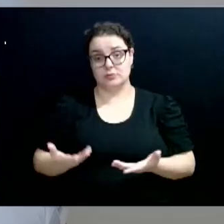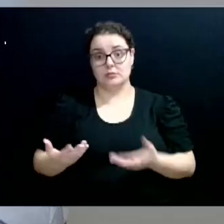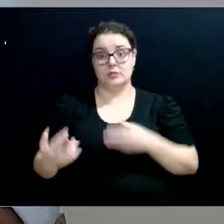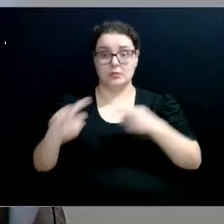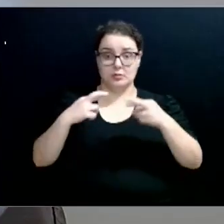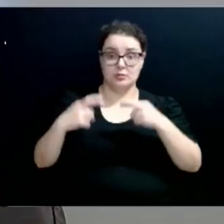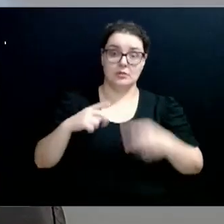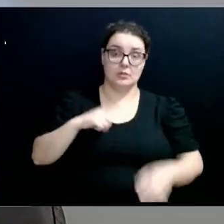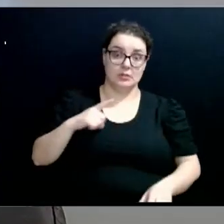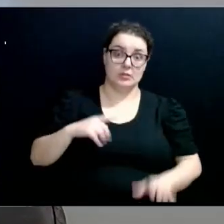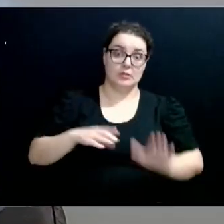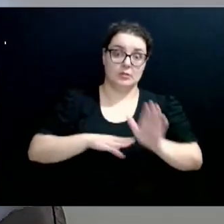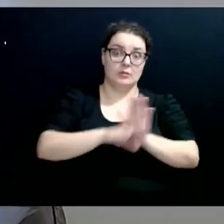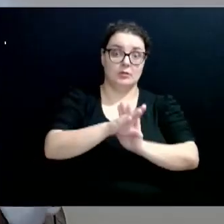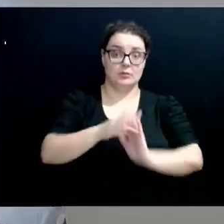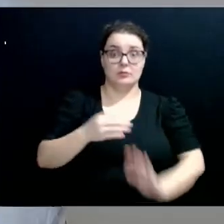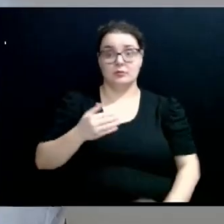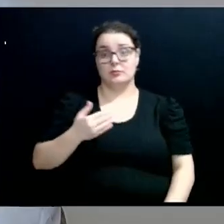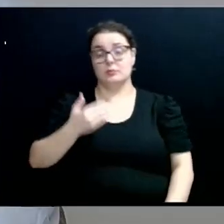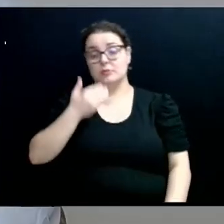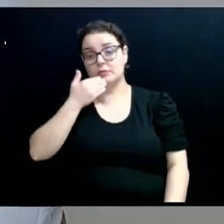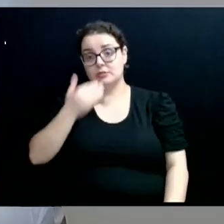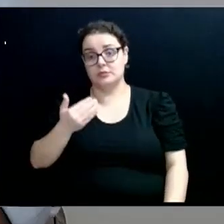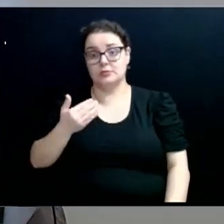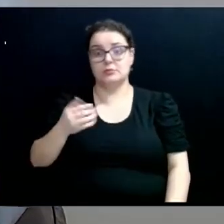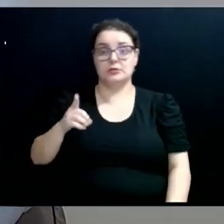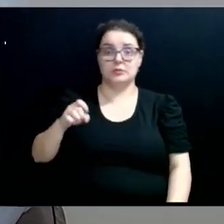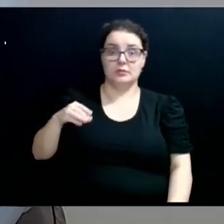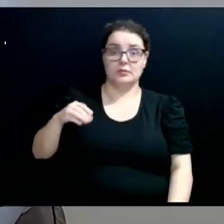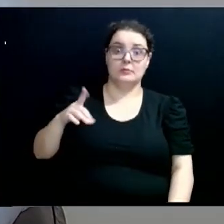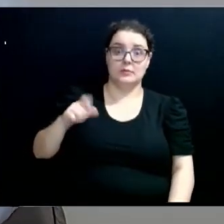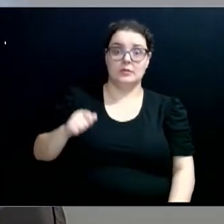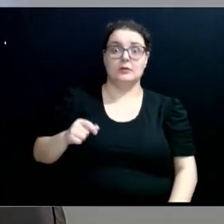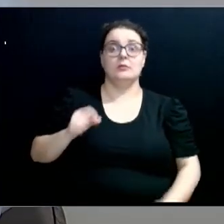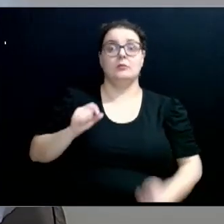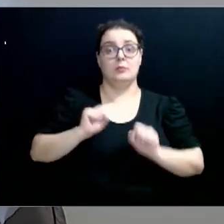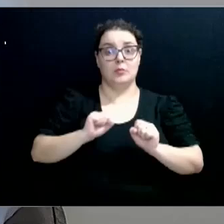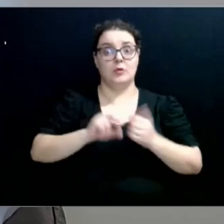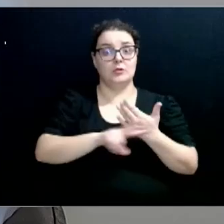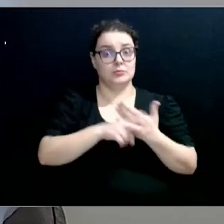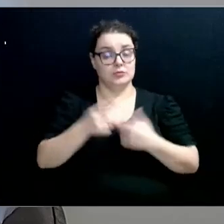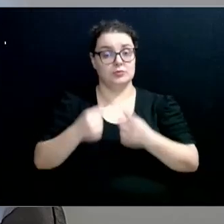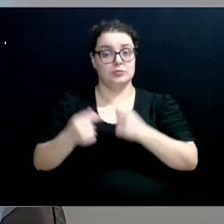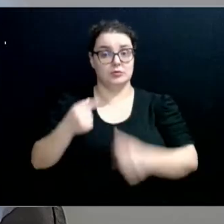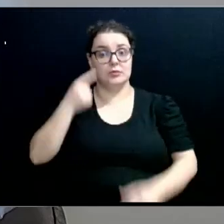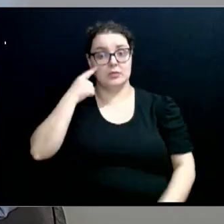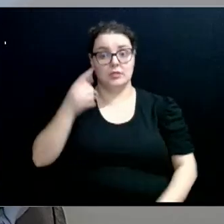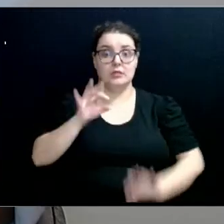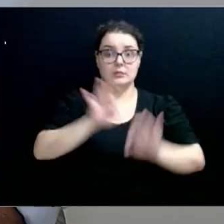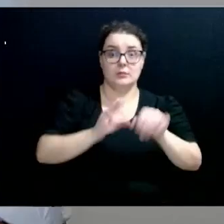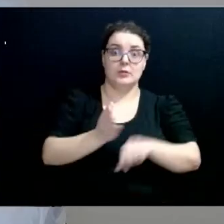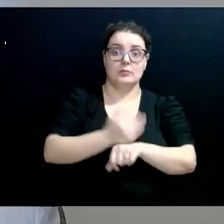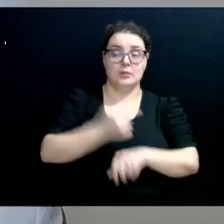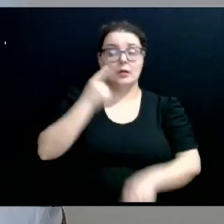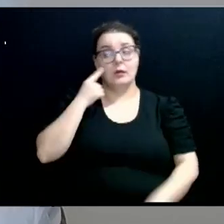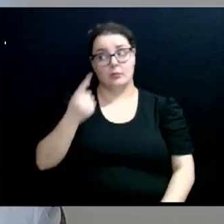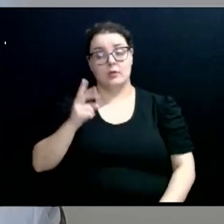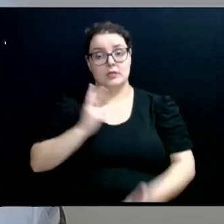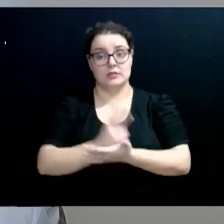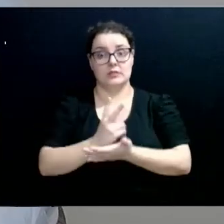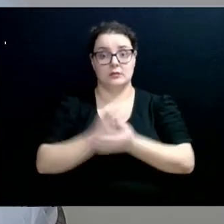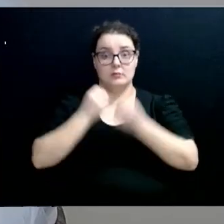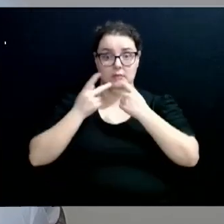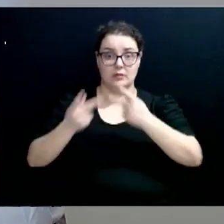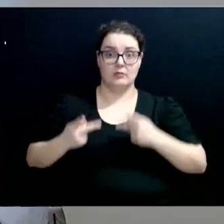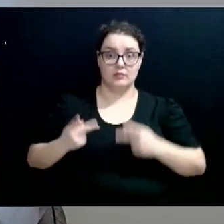orçamento. Considerando que deve ter um aumento de demanda, isso pode provocar um efeito nos preços e a ideia de se antecipar é uma